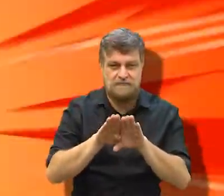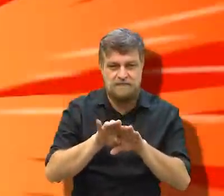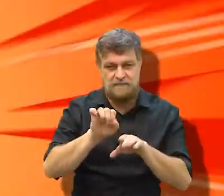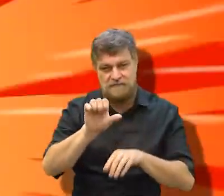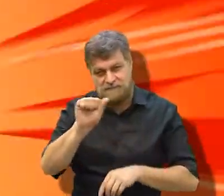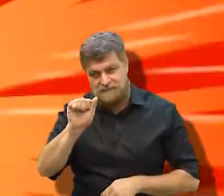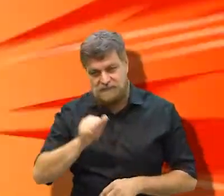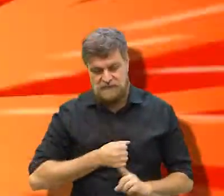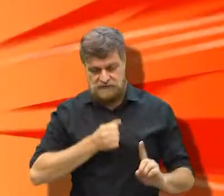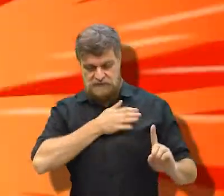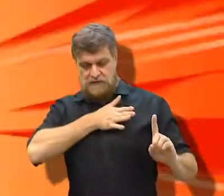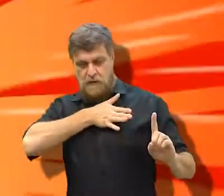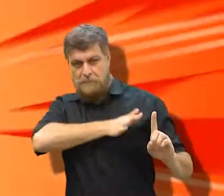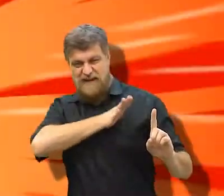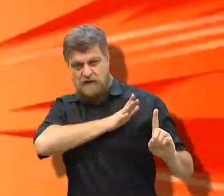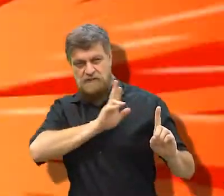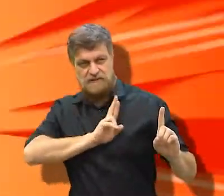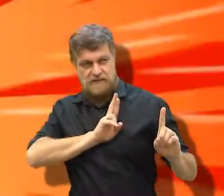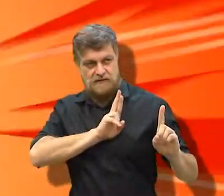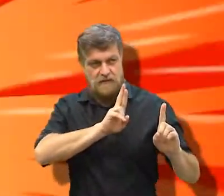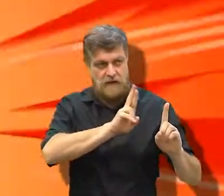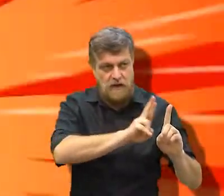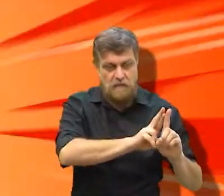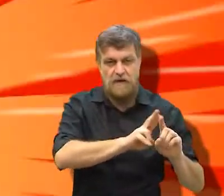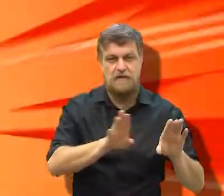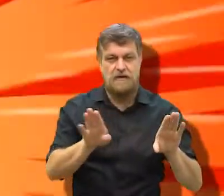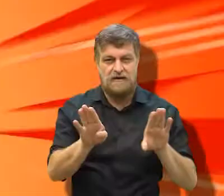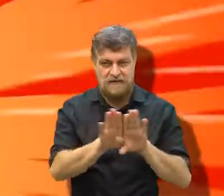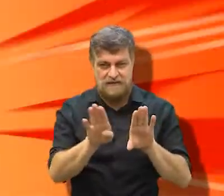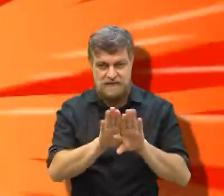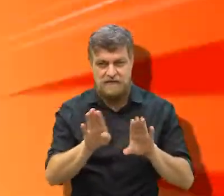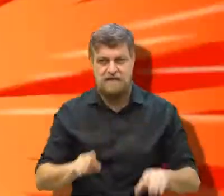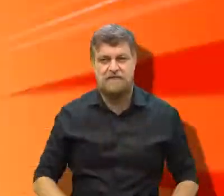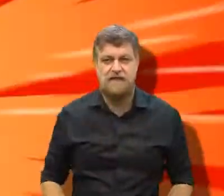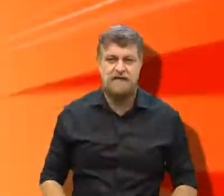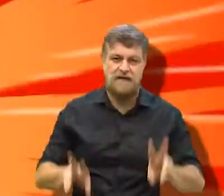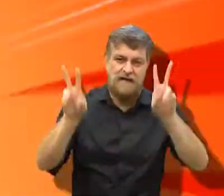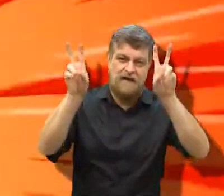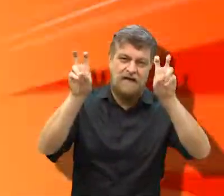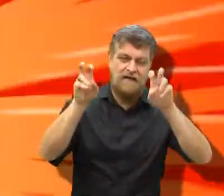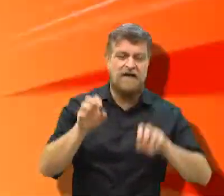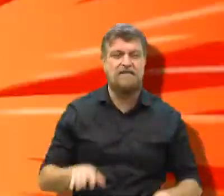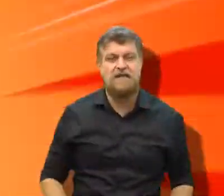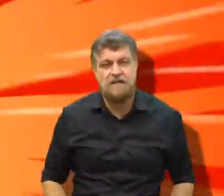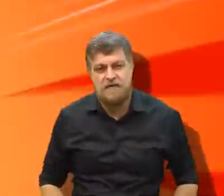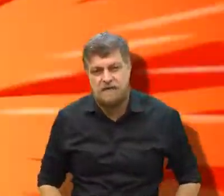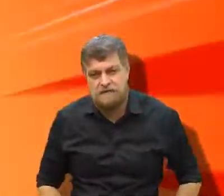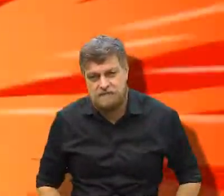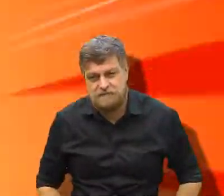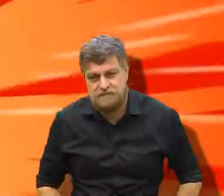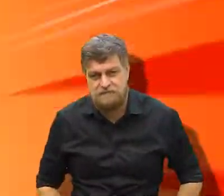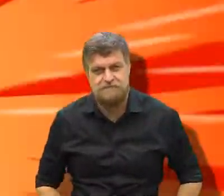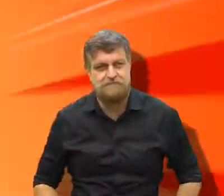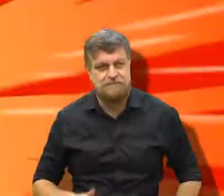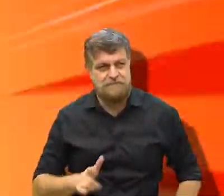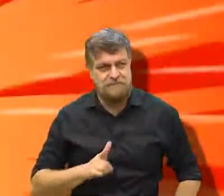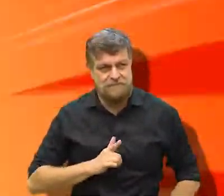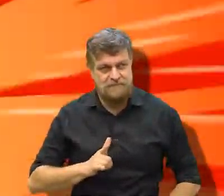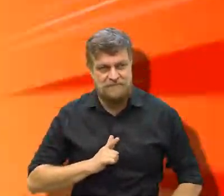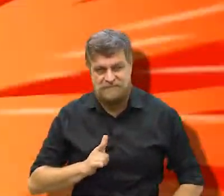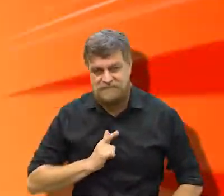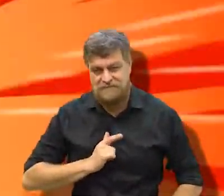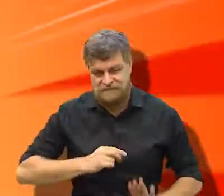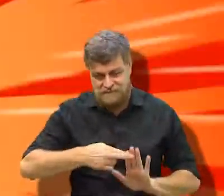de preconceito no primeiro volume, depois fala sobre a rege que